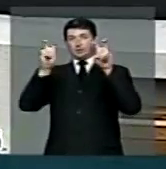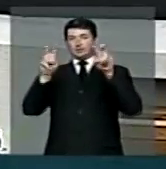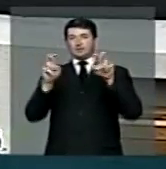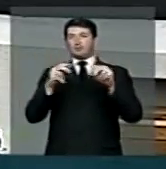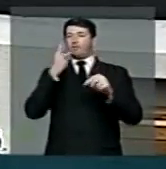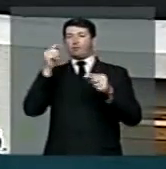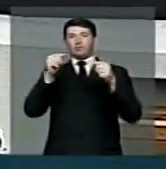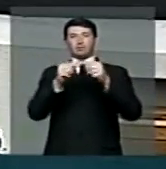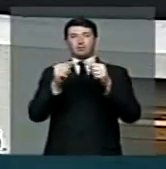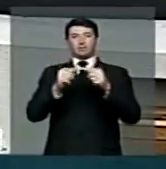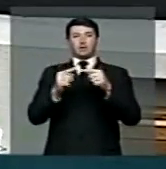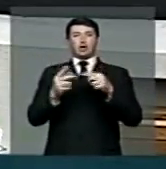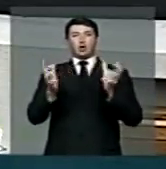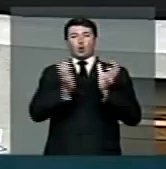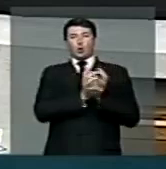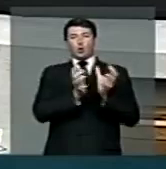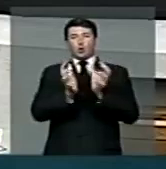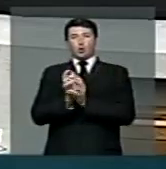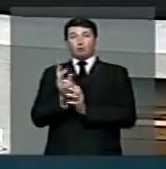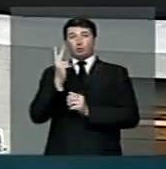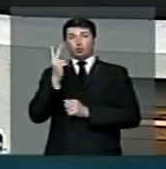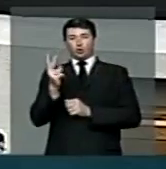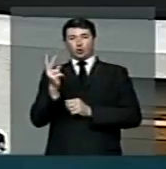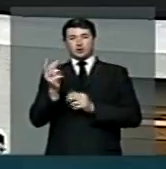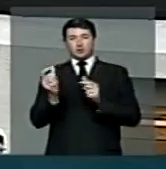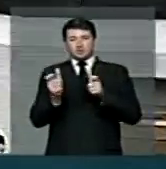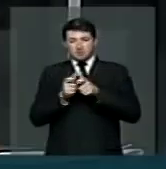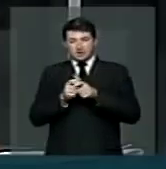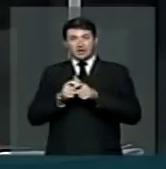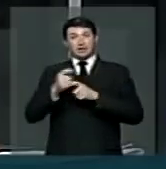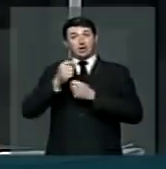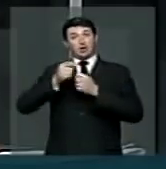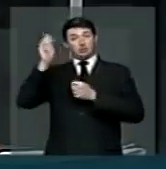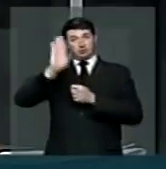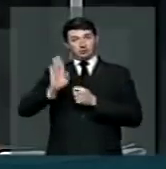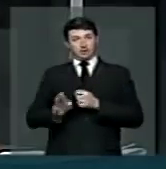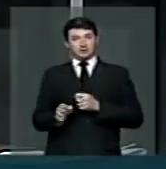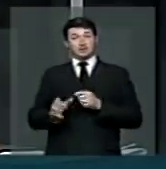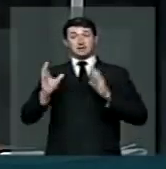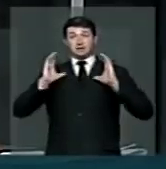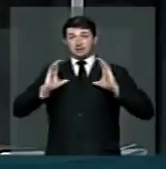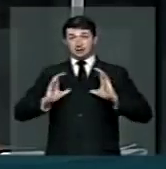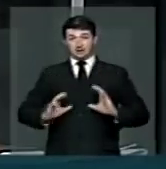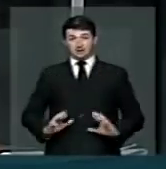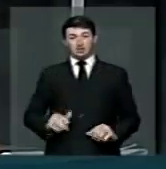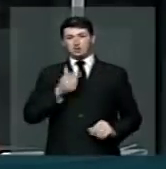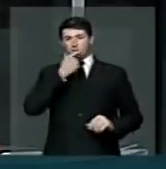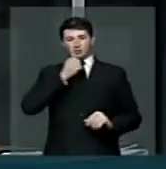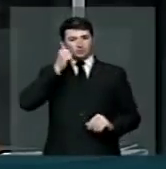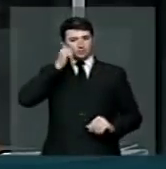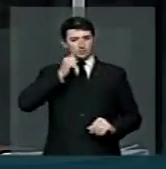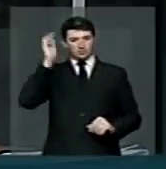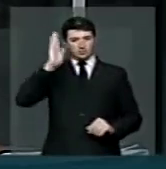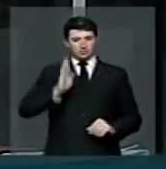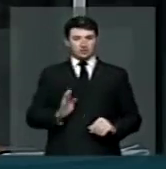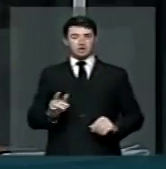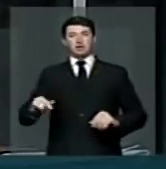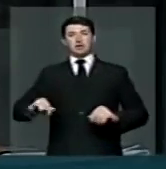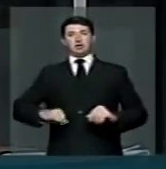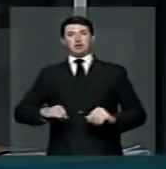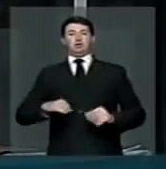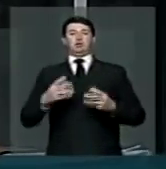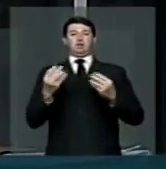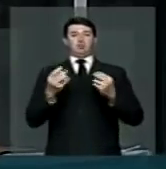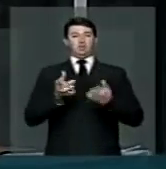a duas minorias econômicas e políticas do Brasil, cidadãos e cidadãs brasileiros que sofrem